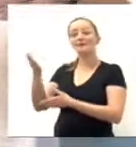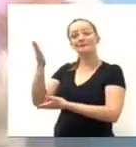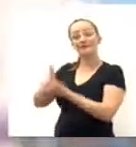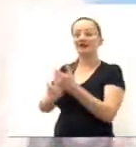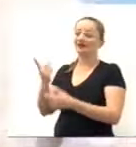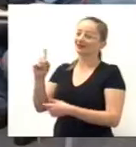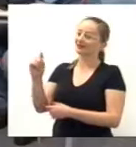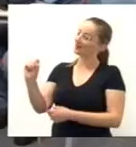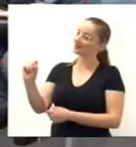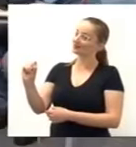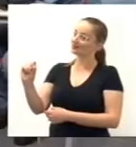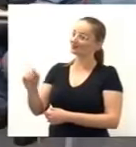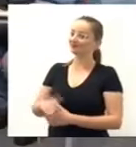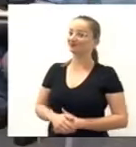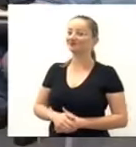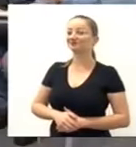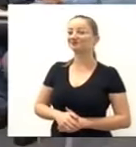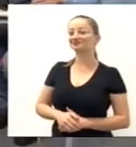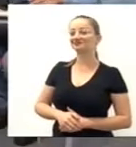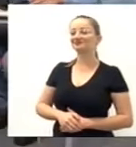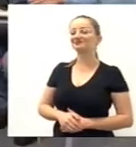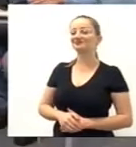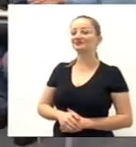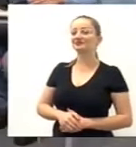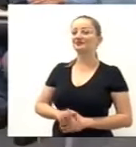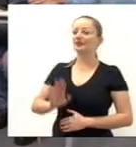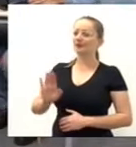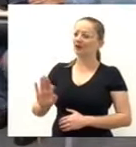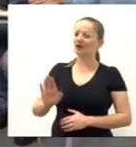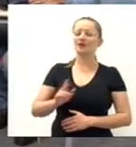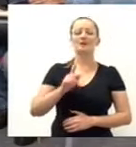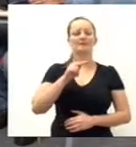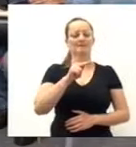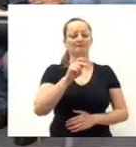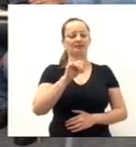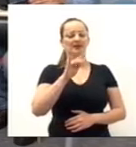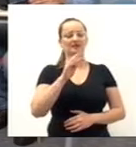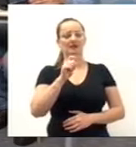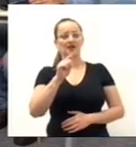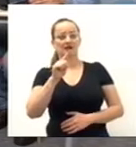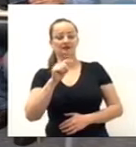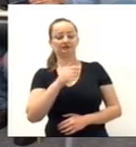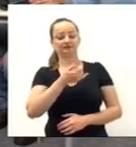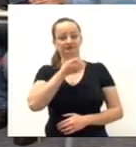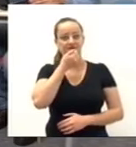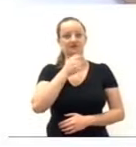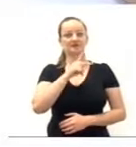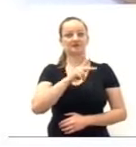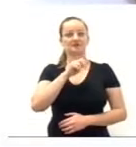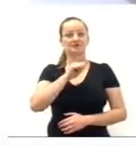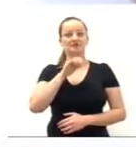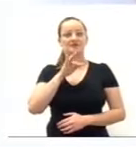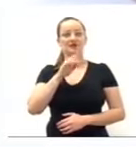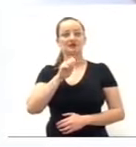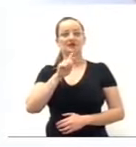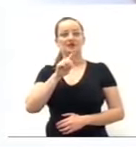que é 10. E aí, mas Pitágoras continua. Lembra do Pitágoras?